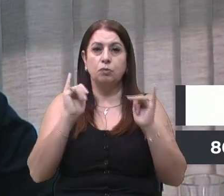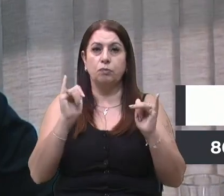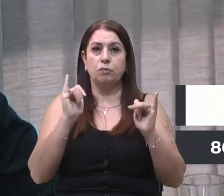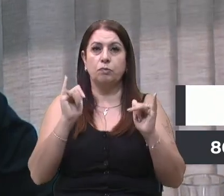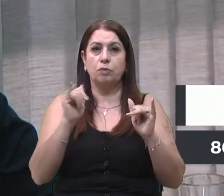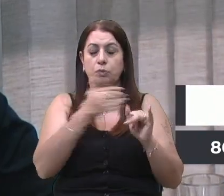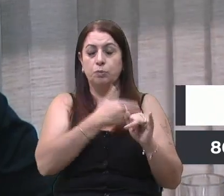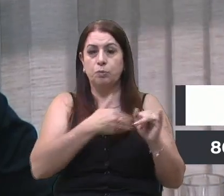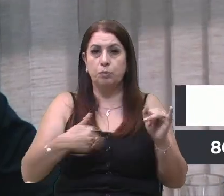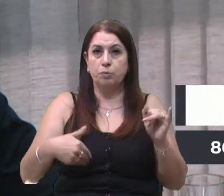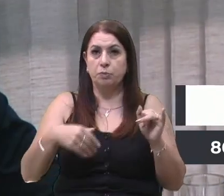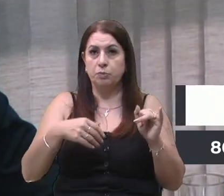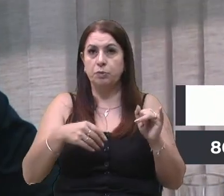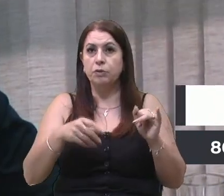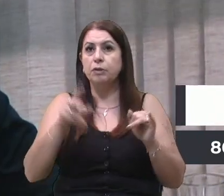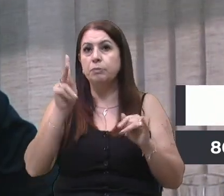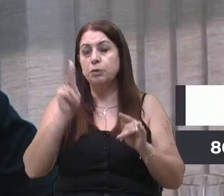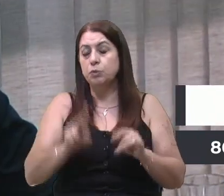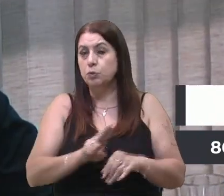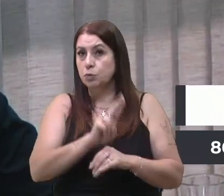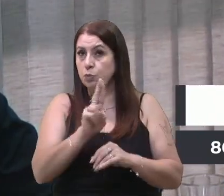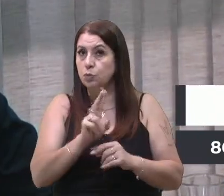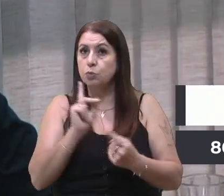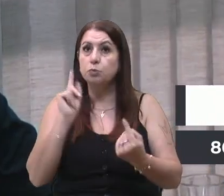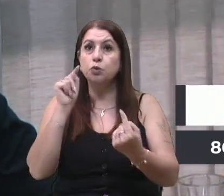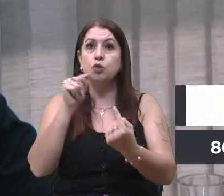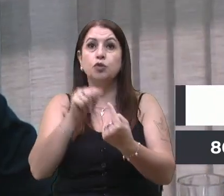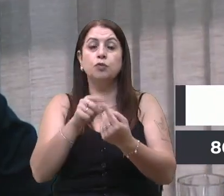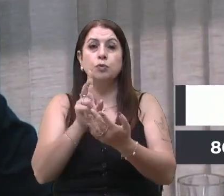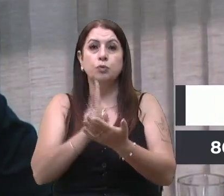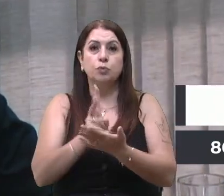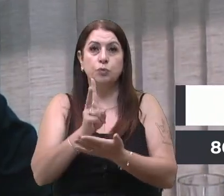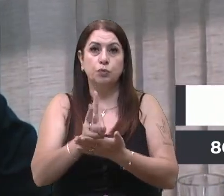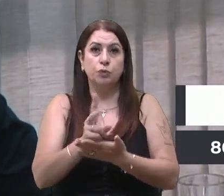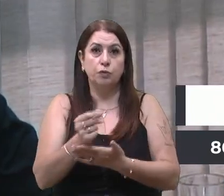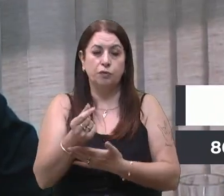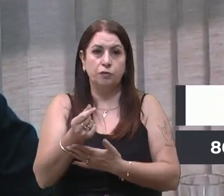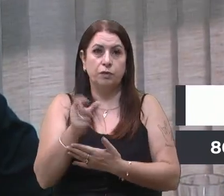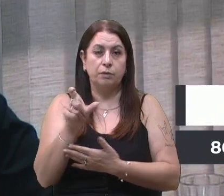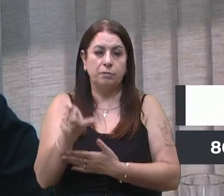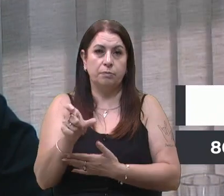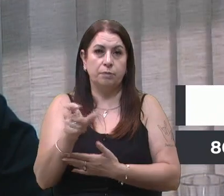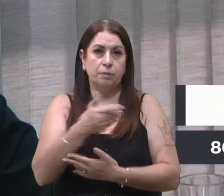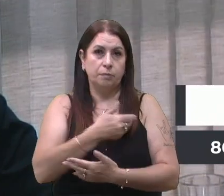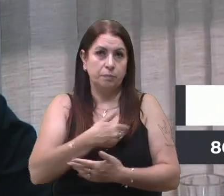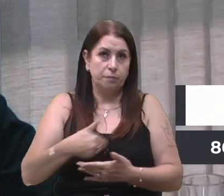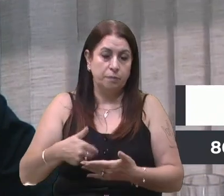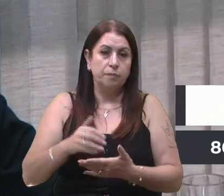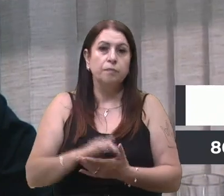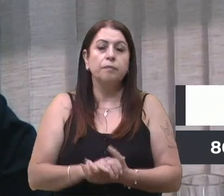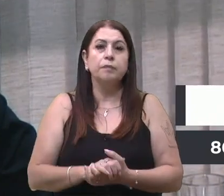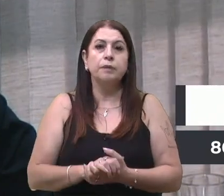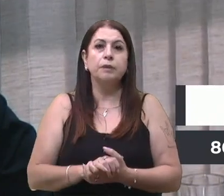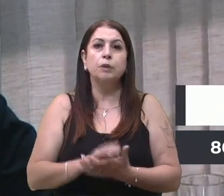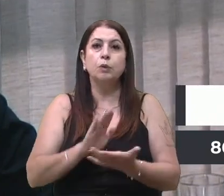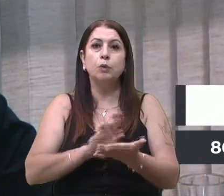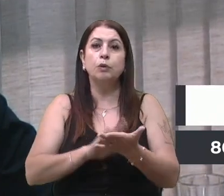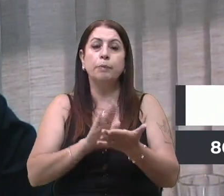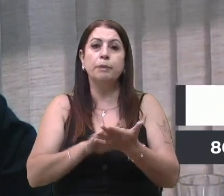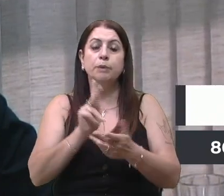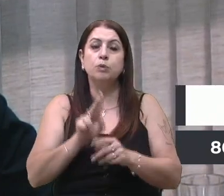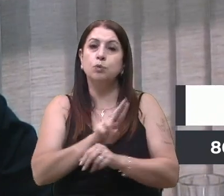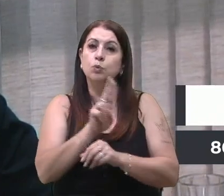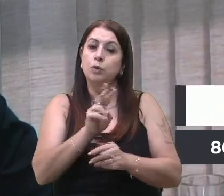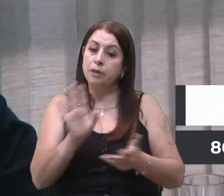público urbano de passageiros, com a finalidade de manter o valor da tarifa pública cobrada dos usuários e